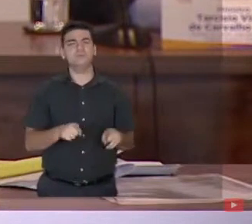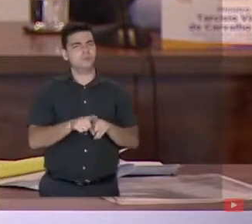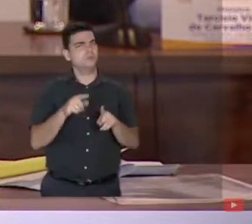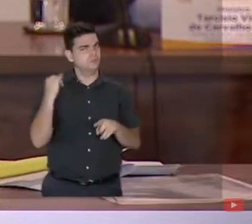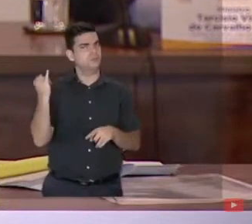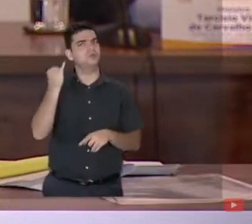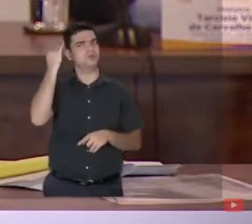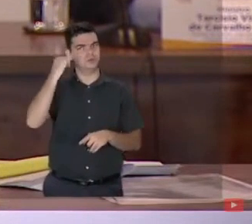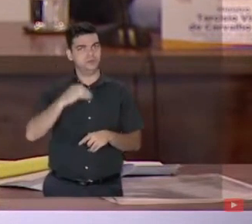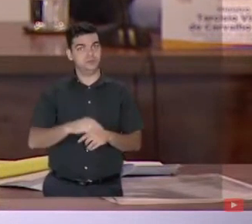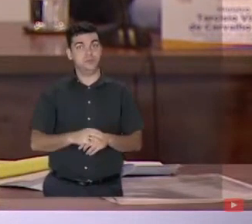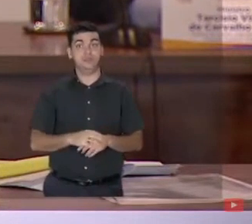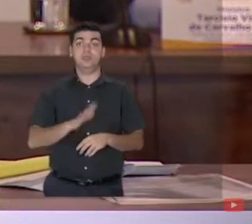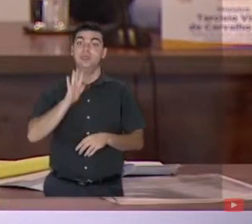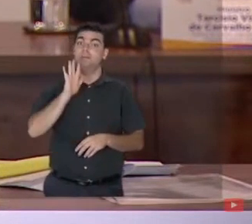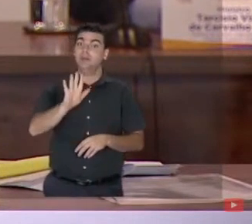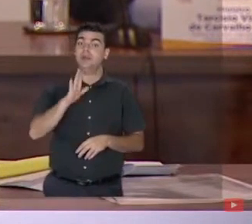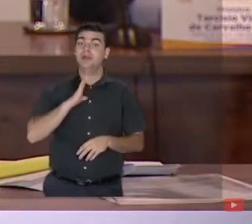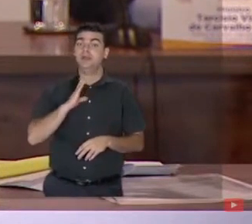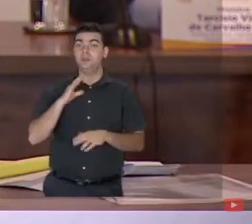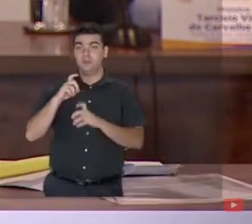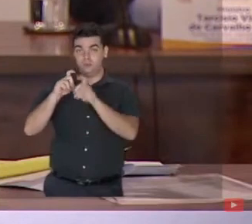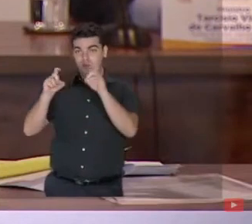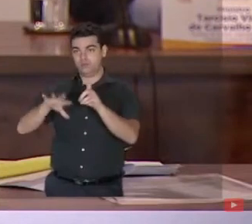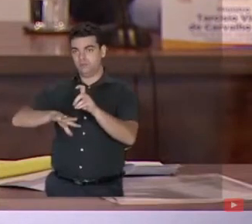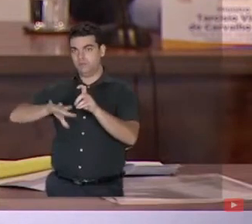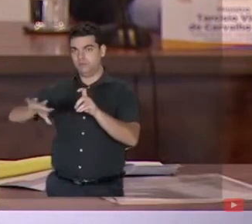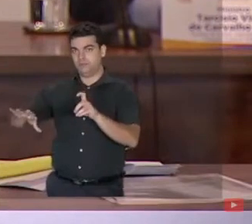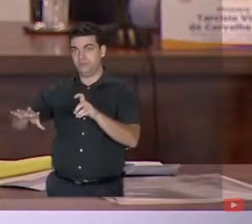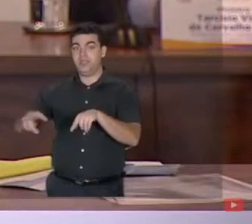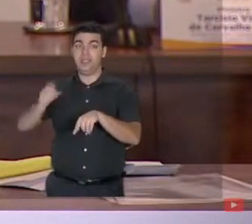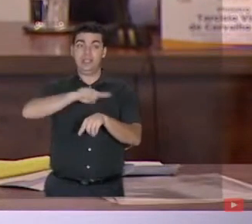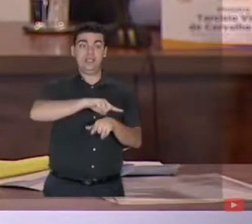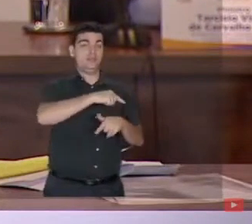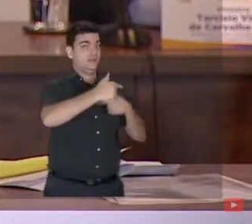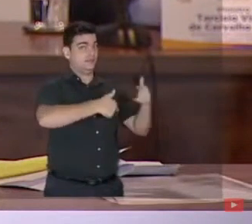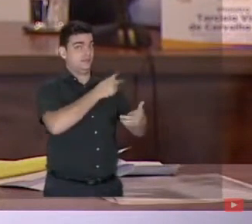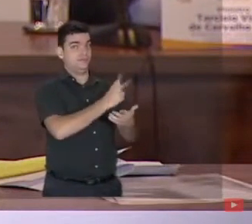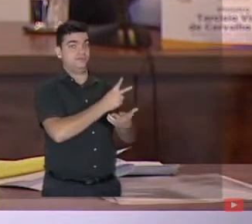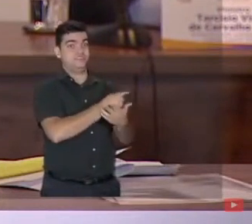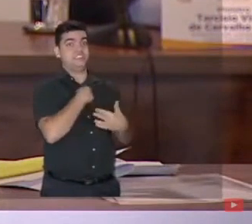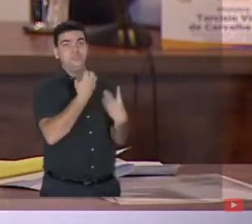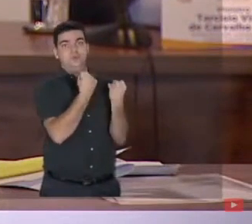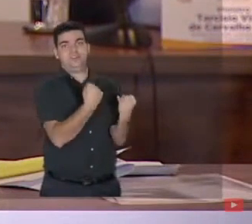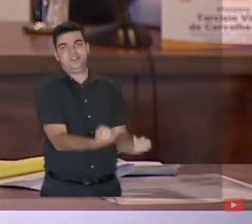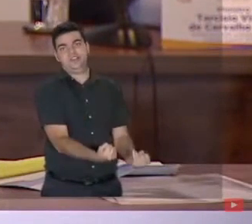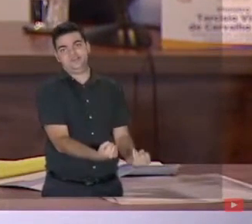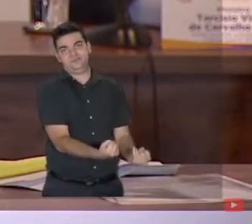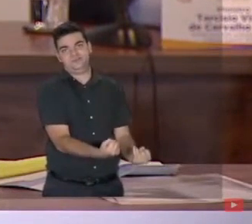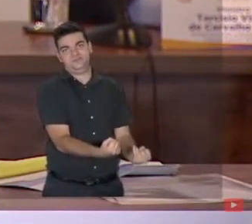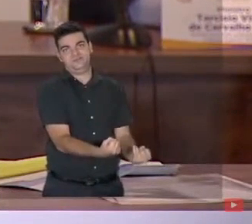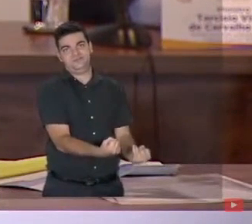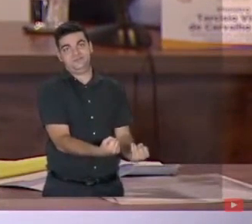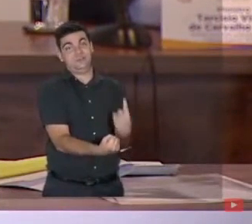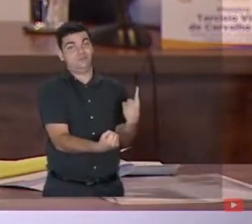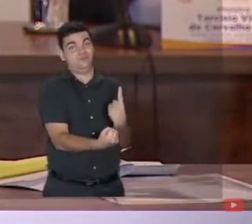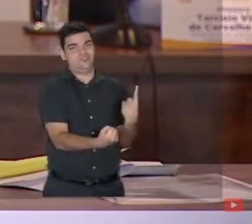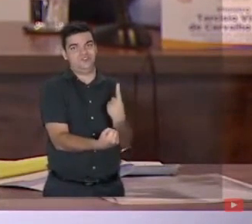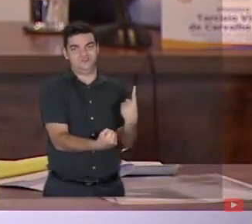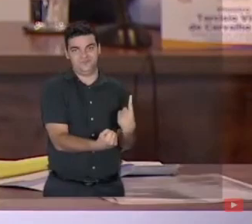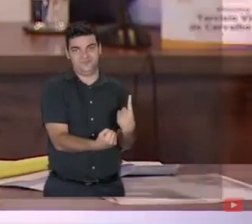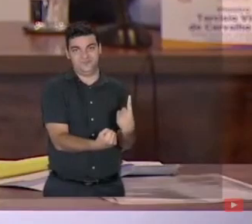importante, sobrecarregou o servidor que permaneceu em atividade. Portanto, é